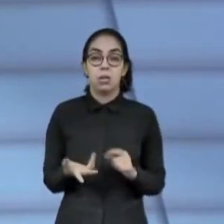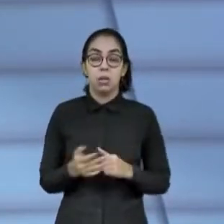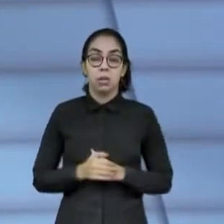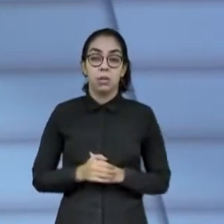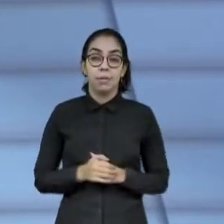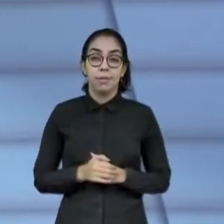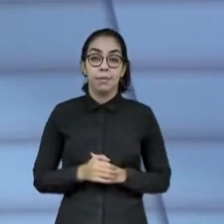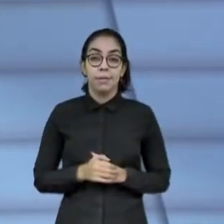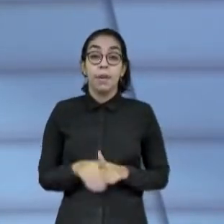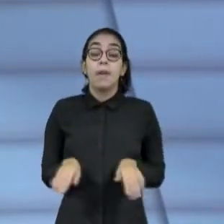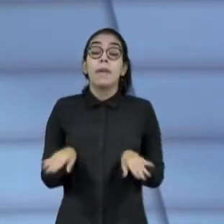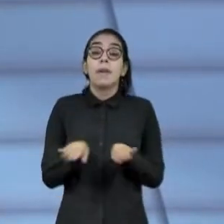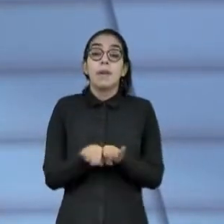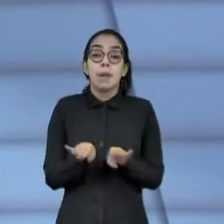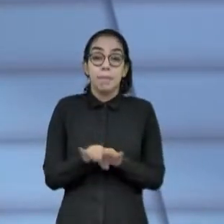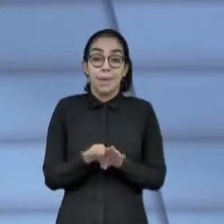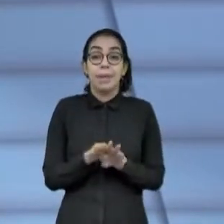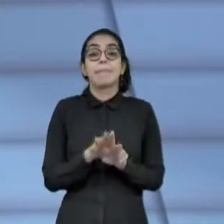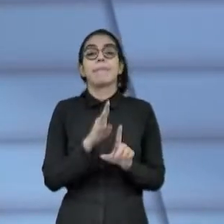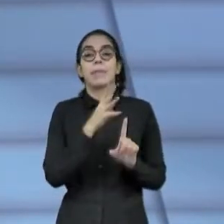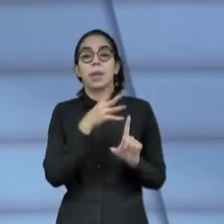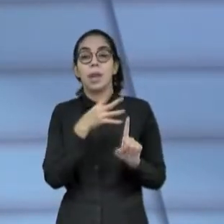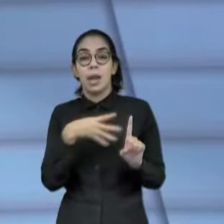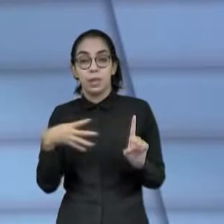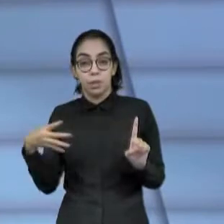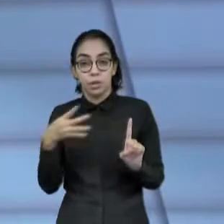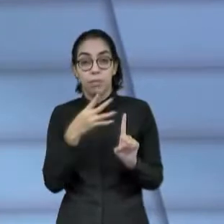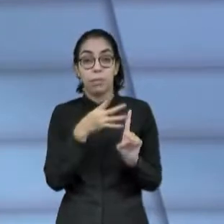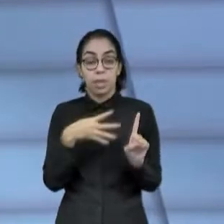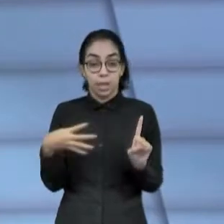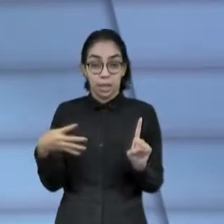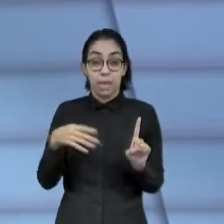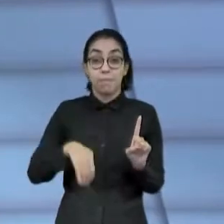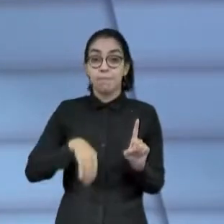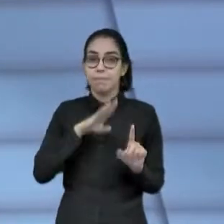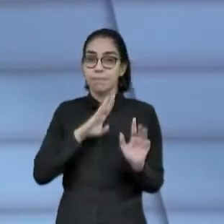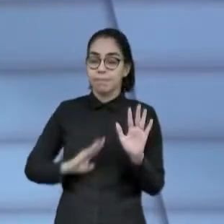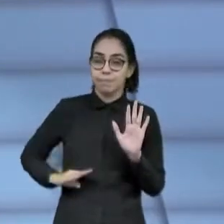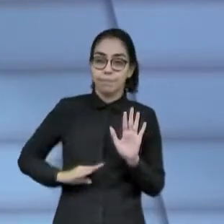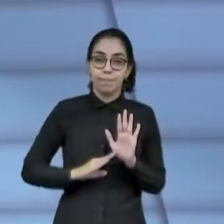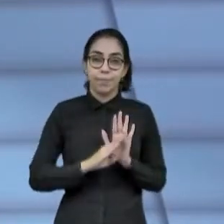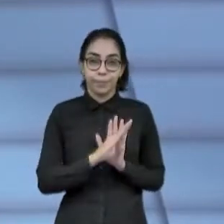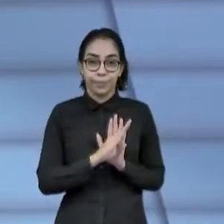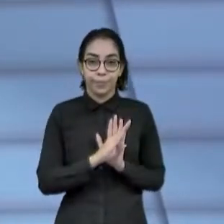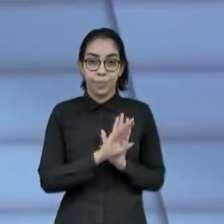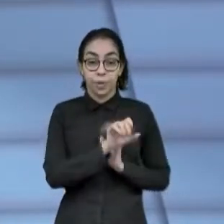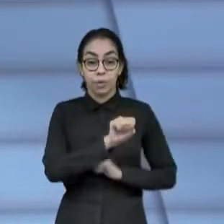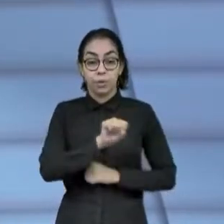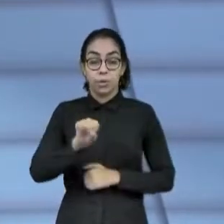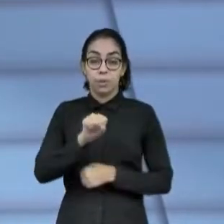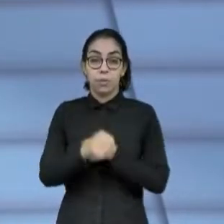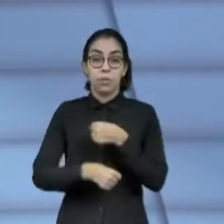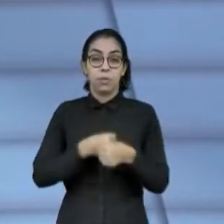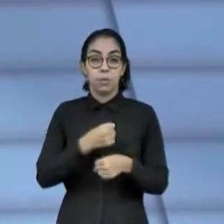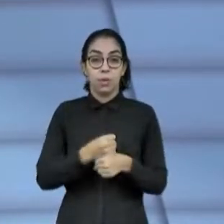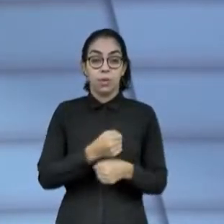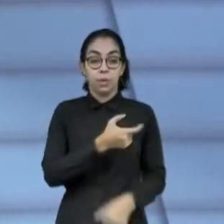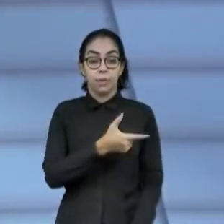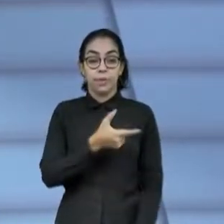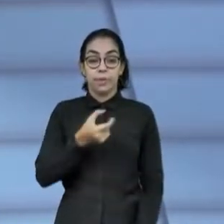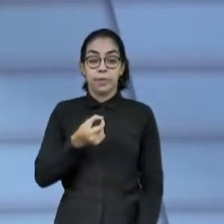violência contra a população LGBTQIA+. Né? No primeiro semestre de 2021, foram 80 pessoas trans